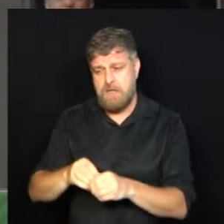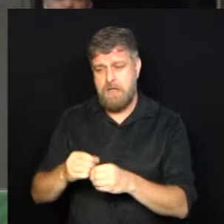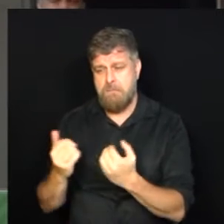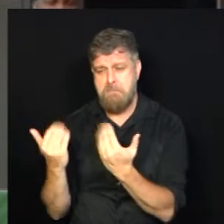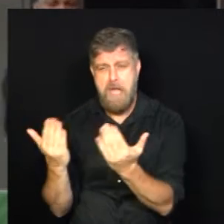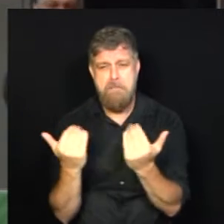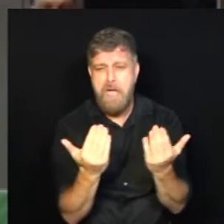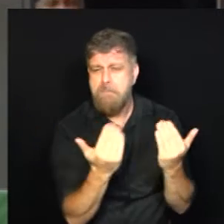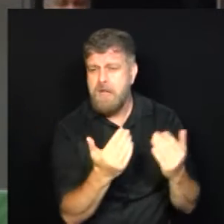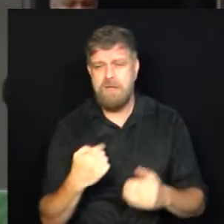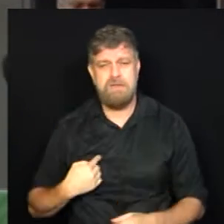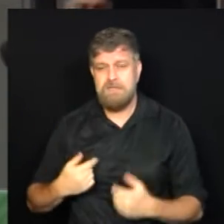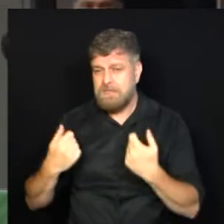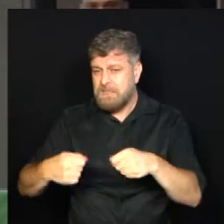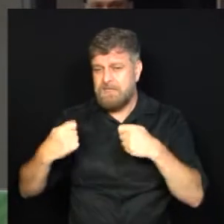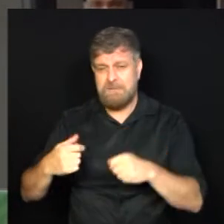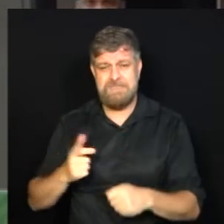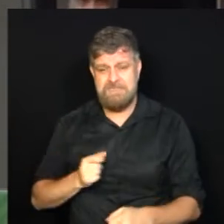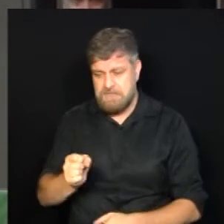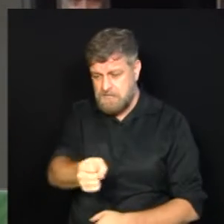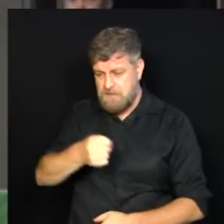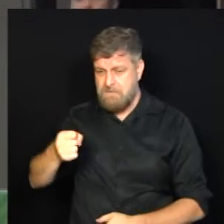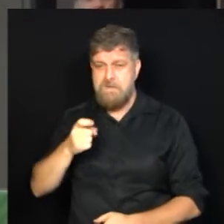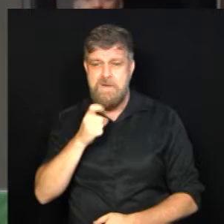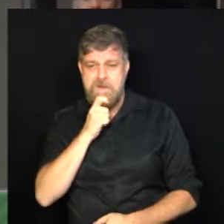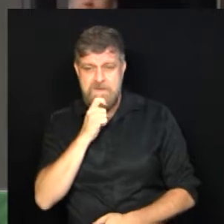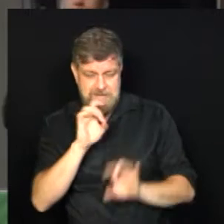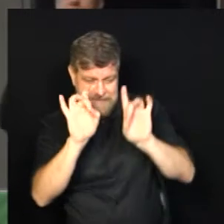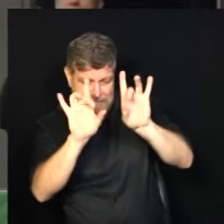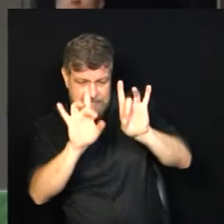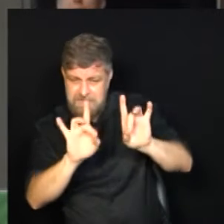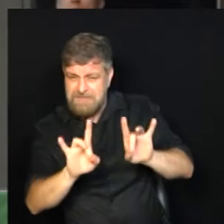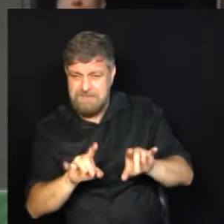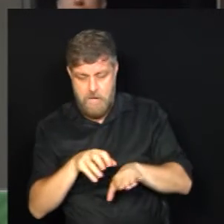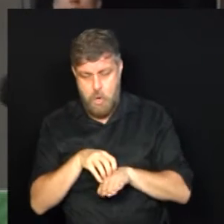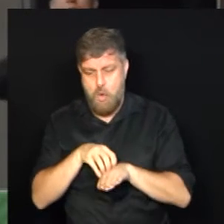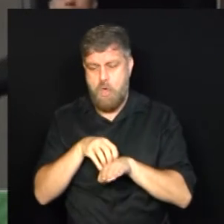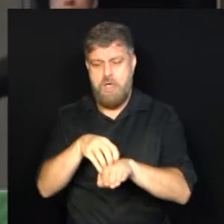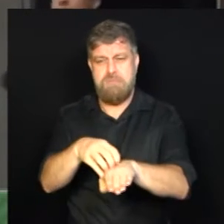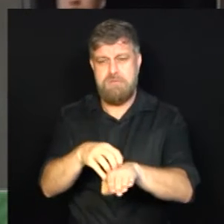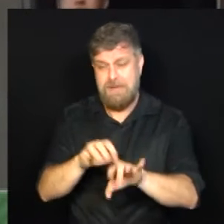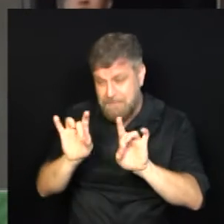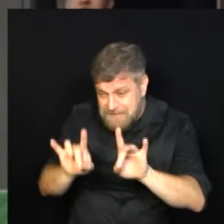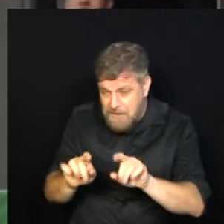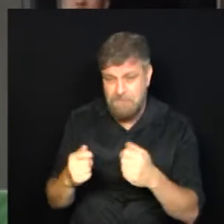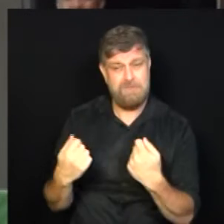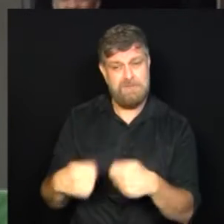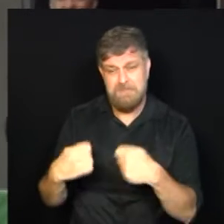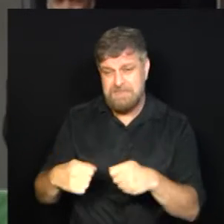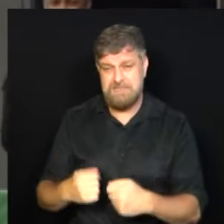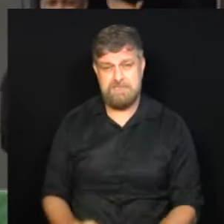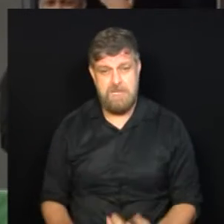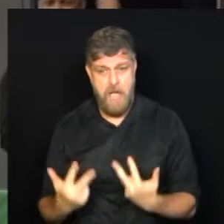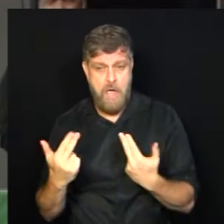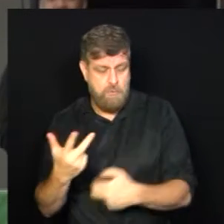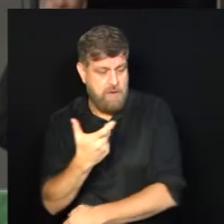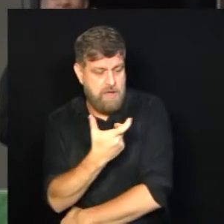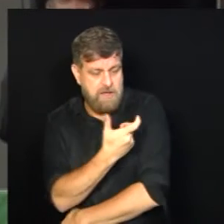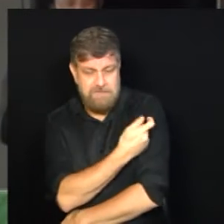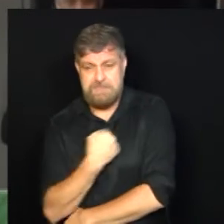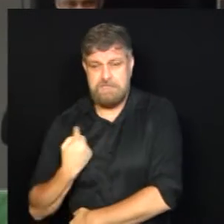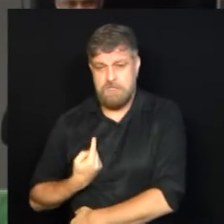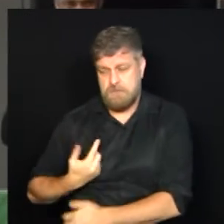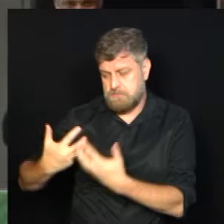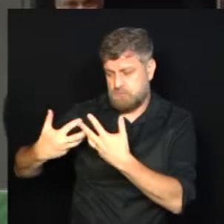de gelo seco, sem precisar de condições especiais de transporte. Igual outras vacinas que produzimos